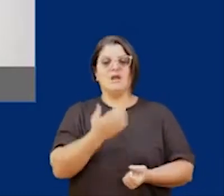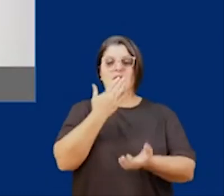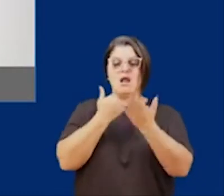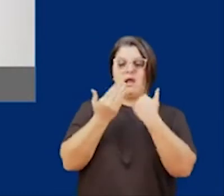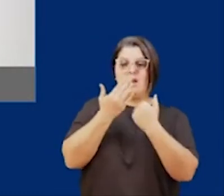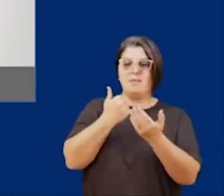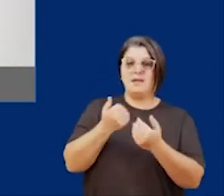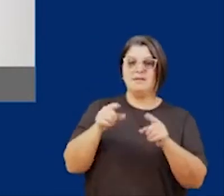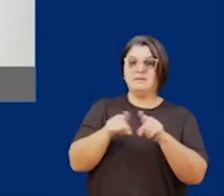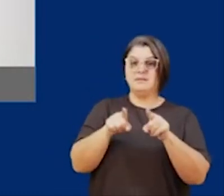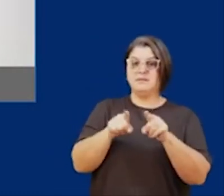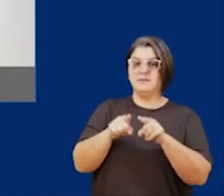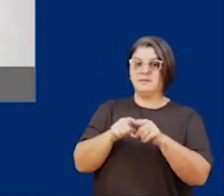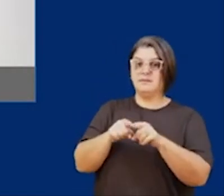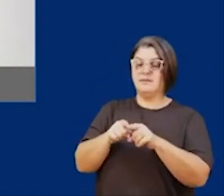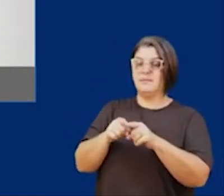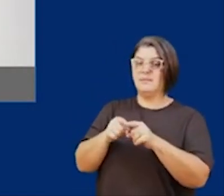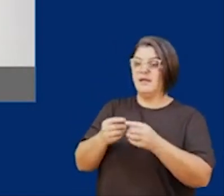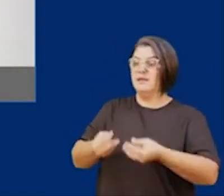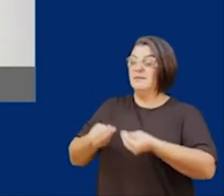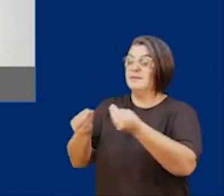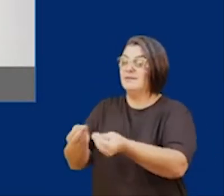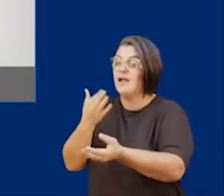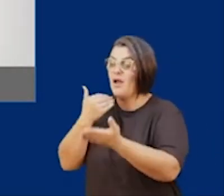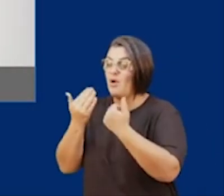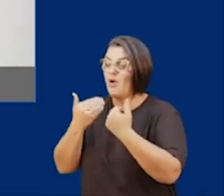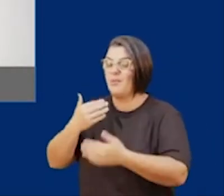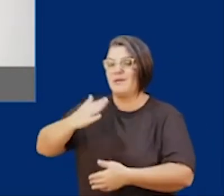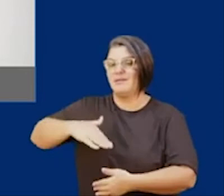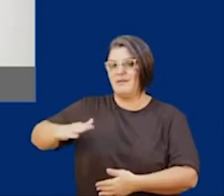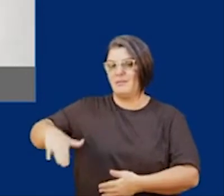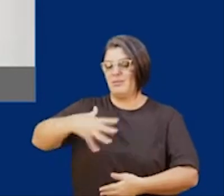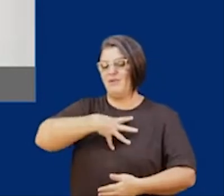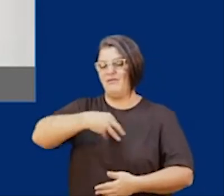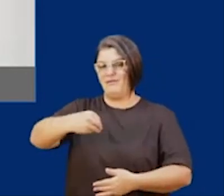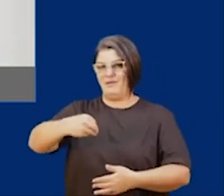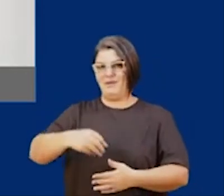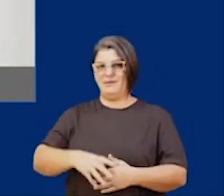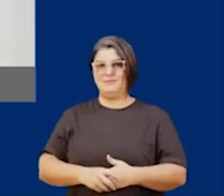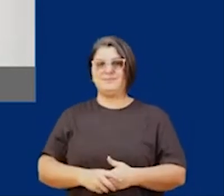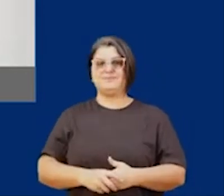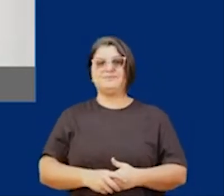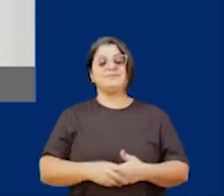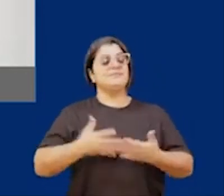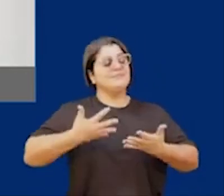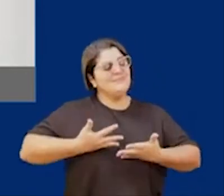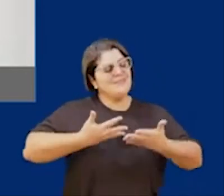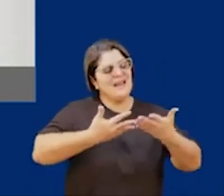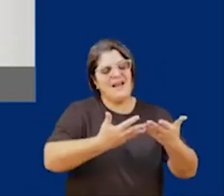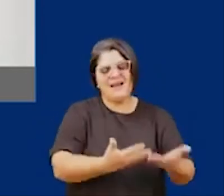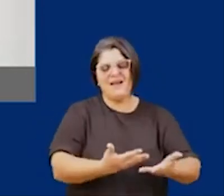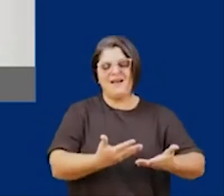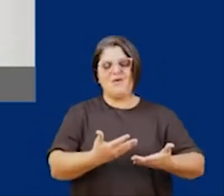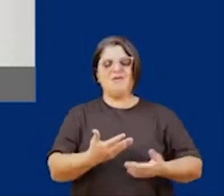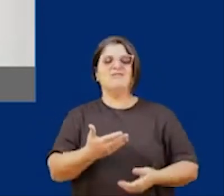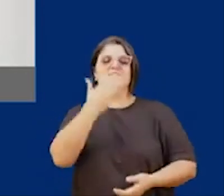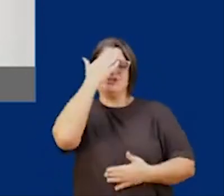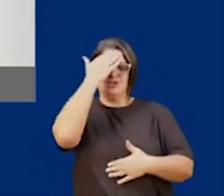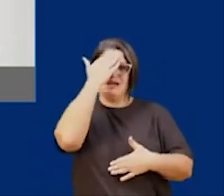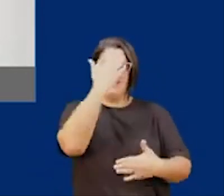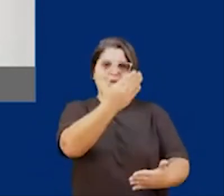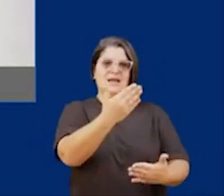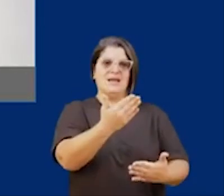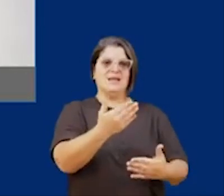podendo alimentar alguém que veio dela. Então, eu agradeço o convite, que a gente possa ser parceiros